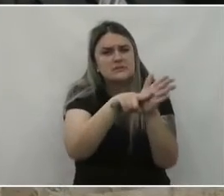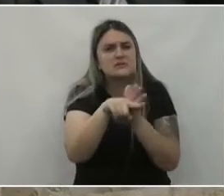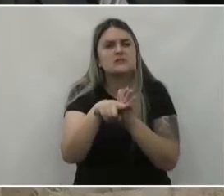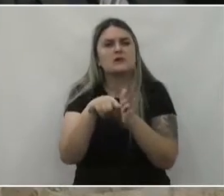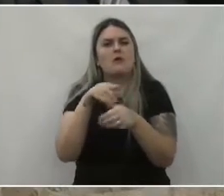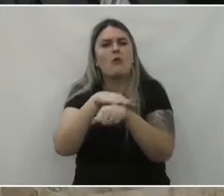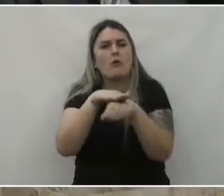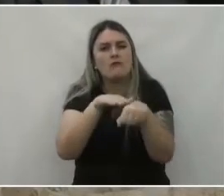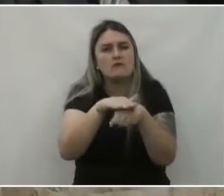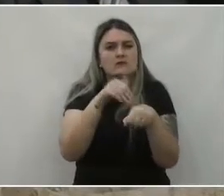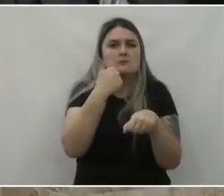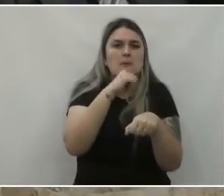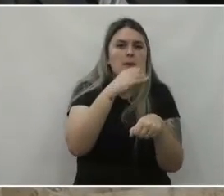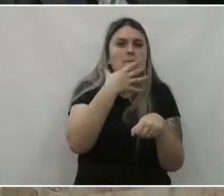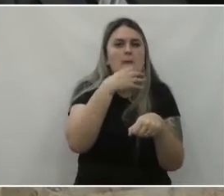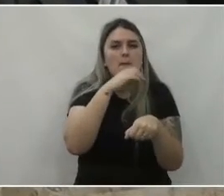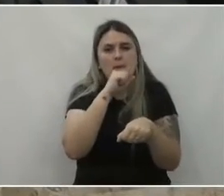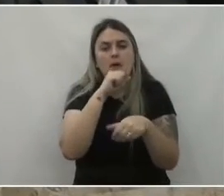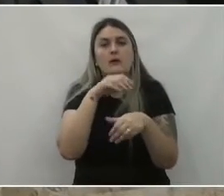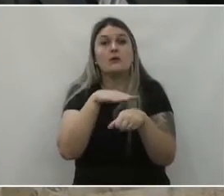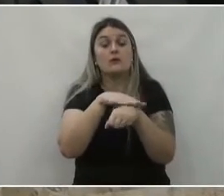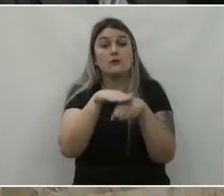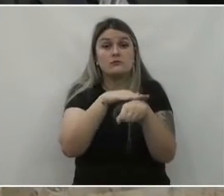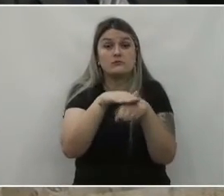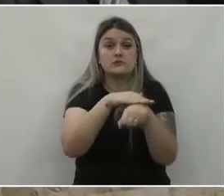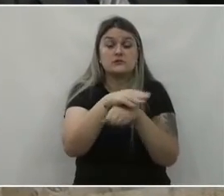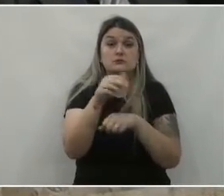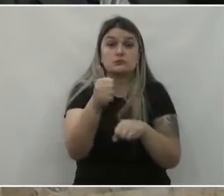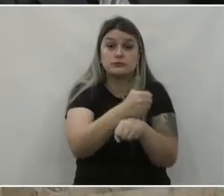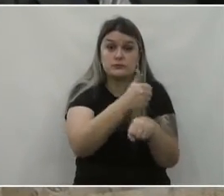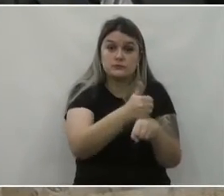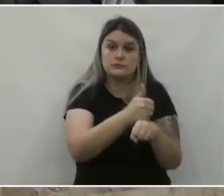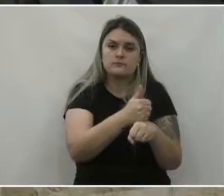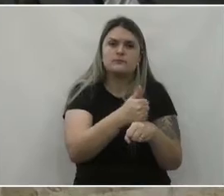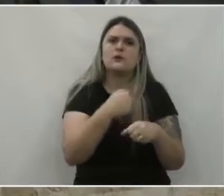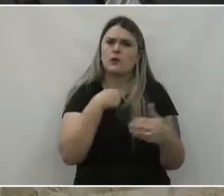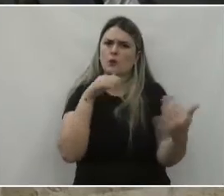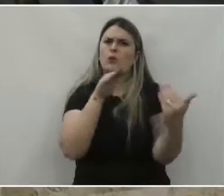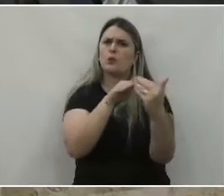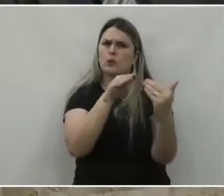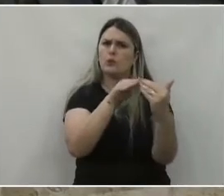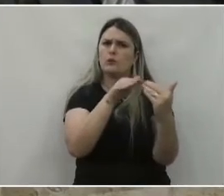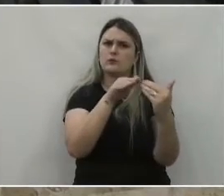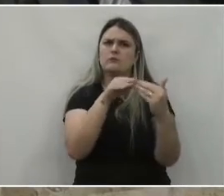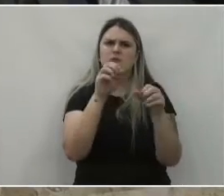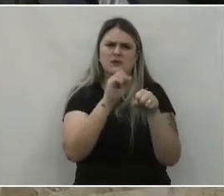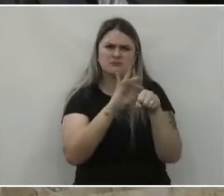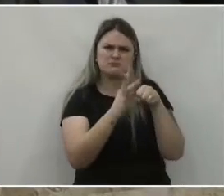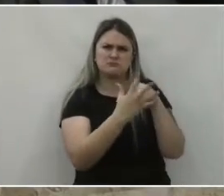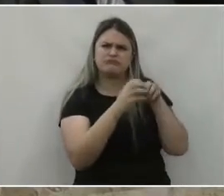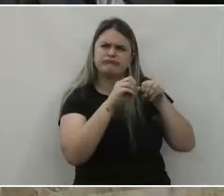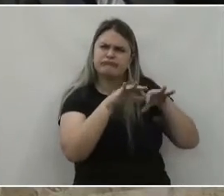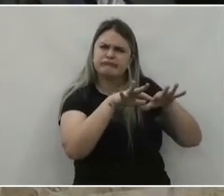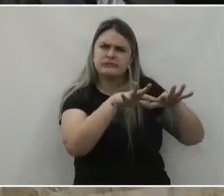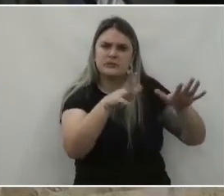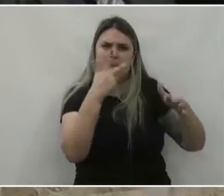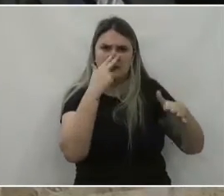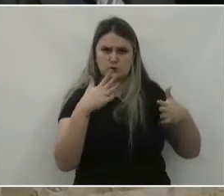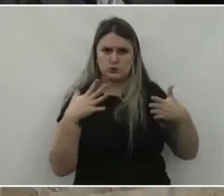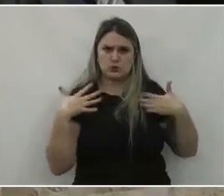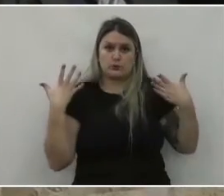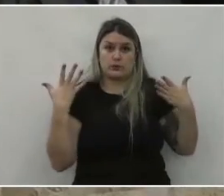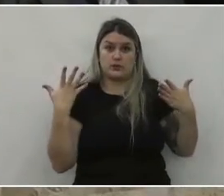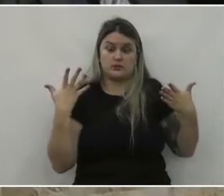conversa com pais mães com os profissionais concordo quando dizem que a pandemia pegou um mundo inteiro de